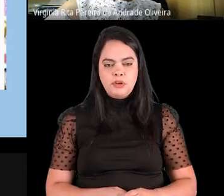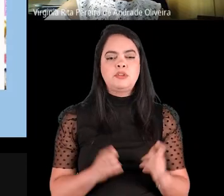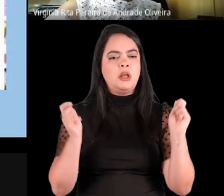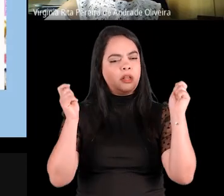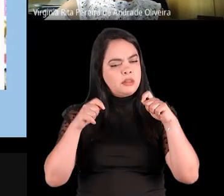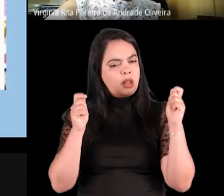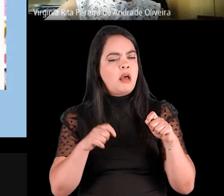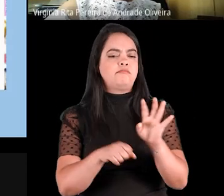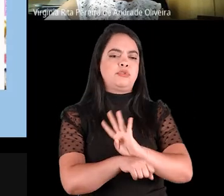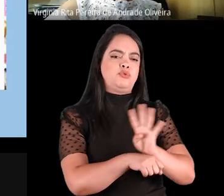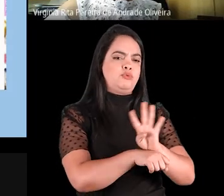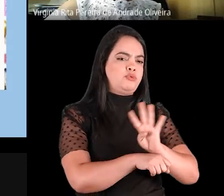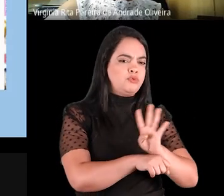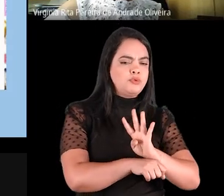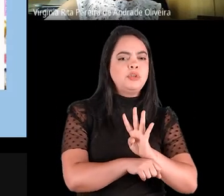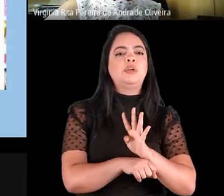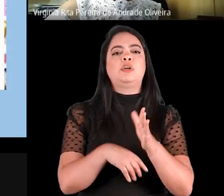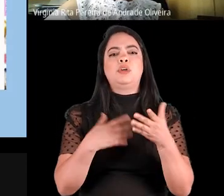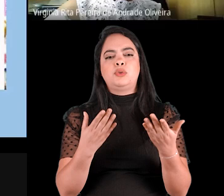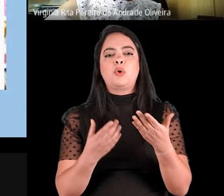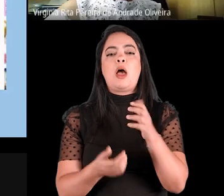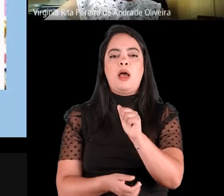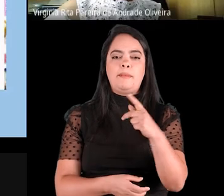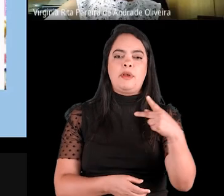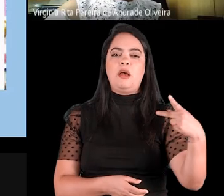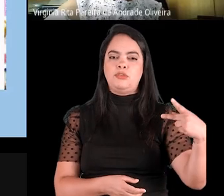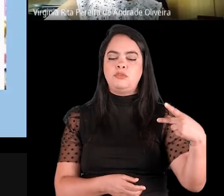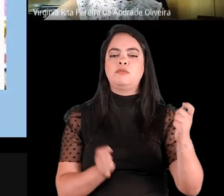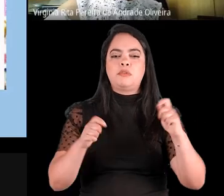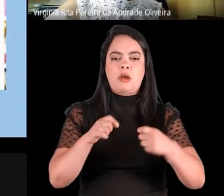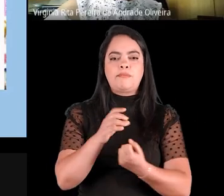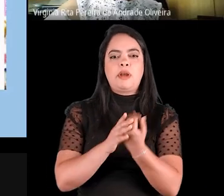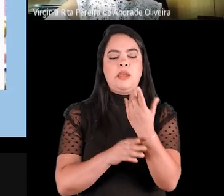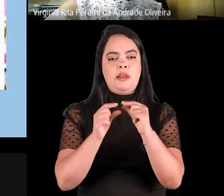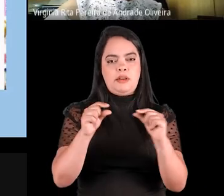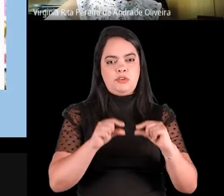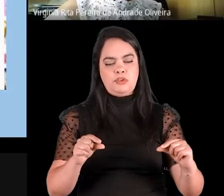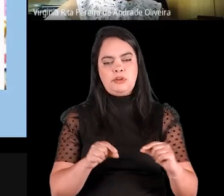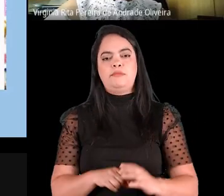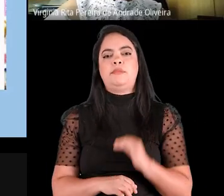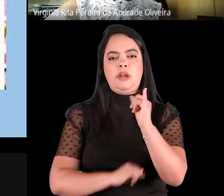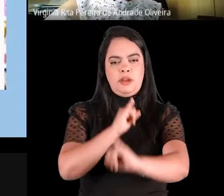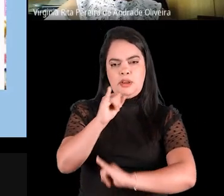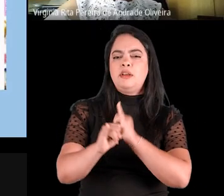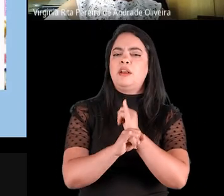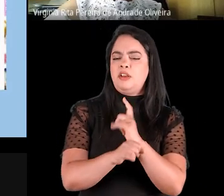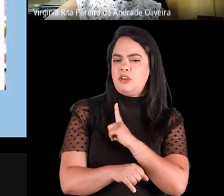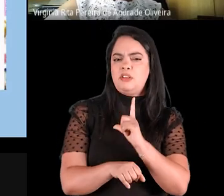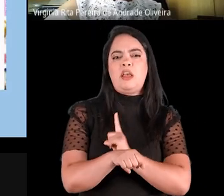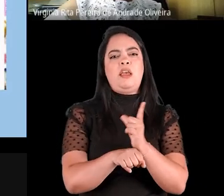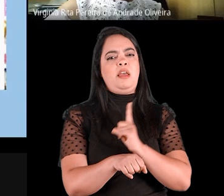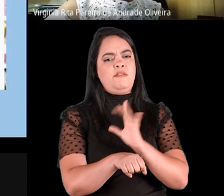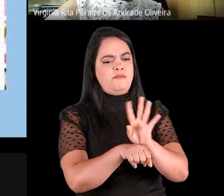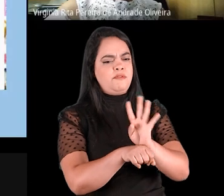vídeos produzidos através de aplicativos, né? Na internet existem vídeos prontos e com esse recurso já